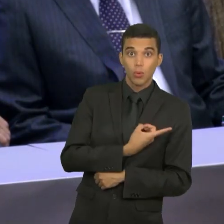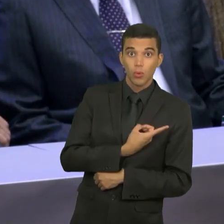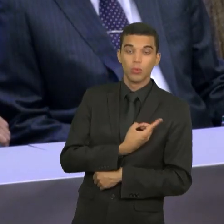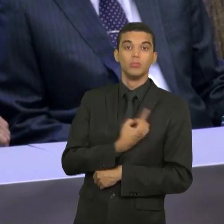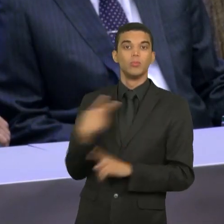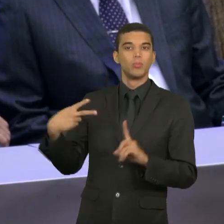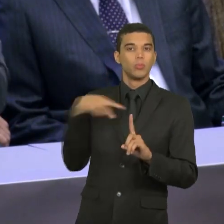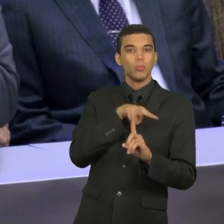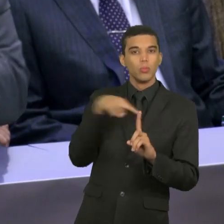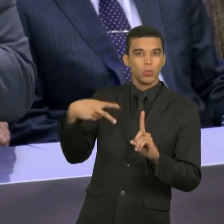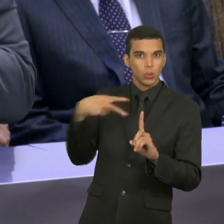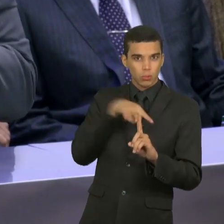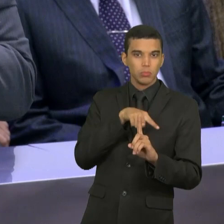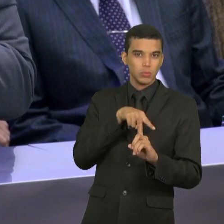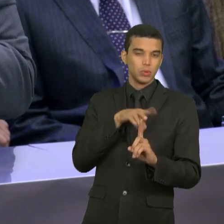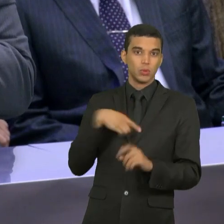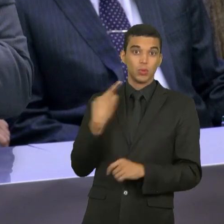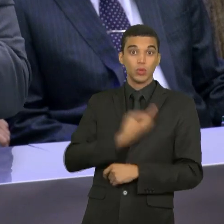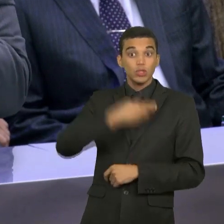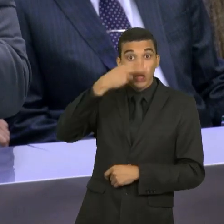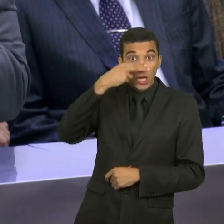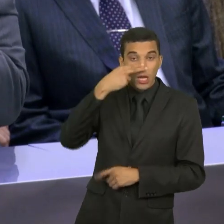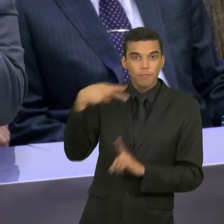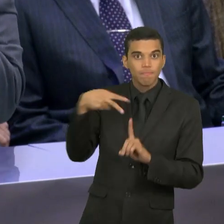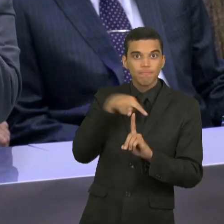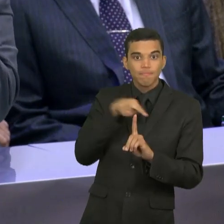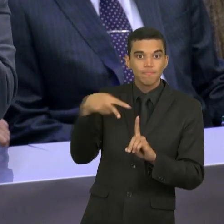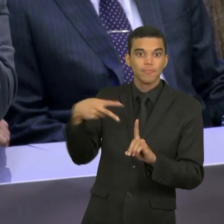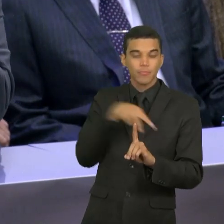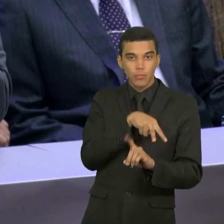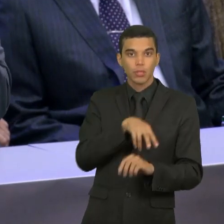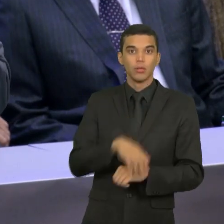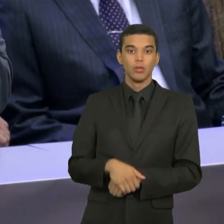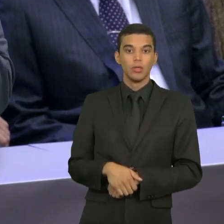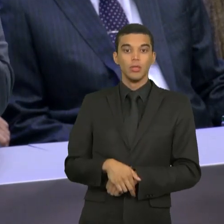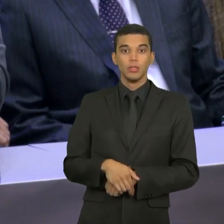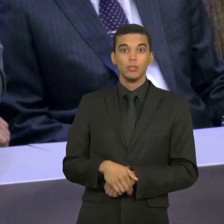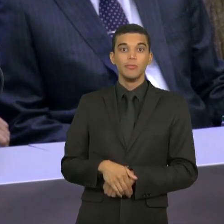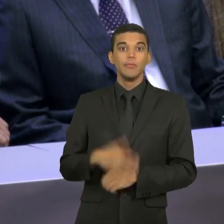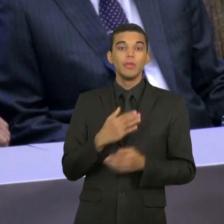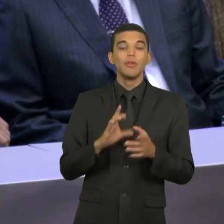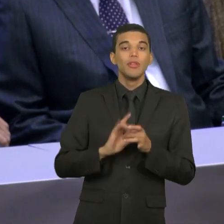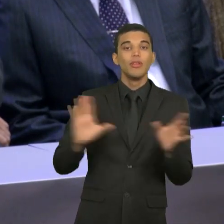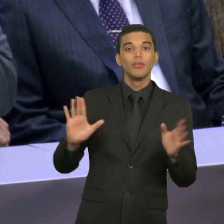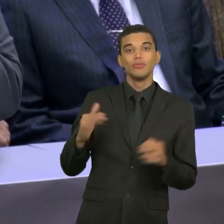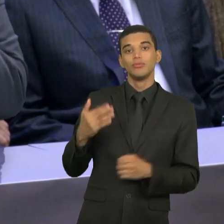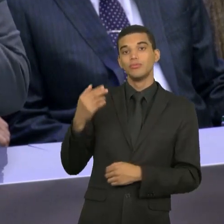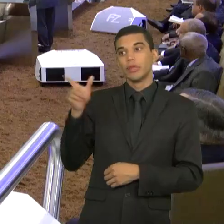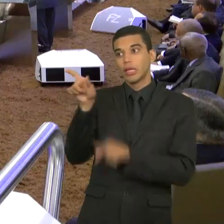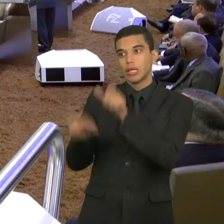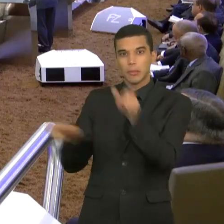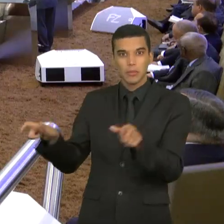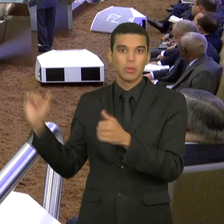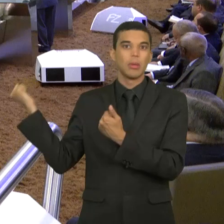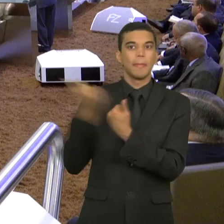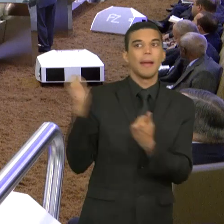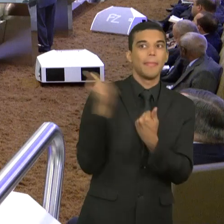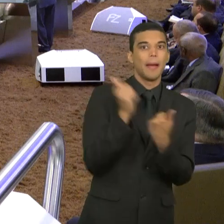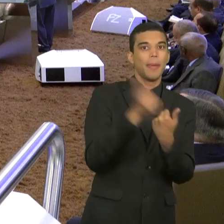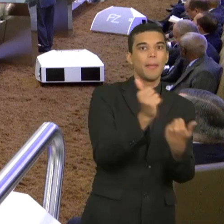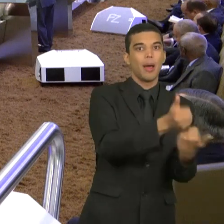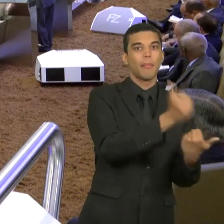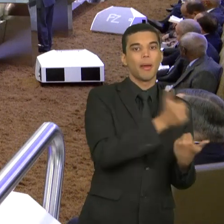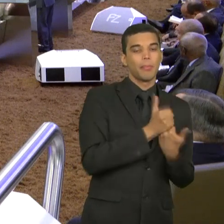a visão Cristã como a Bíblia vê todas as circunstâncias da sua vida por